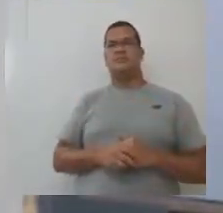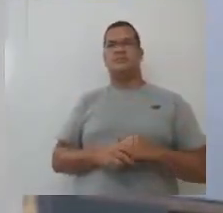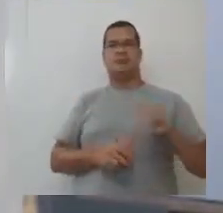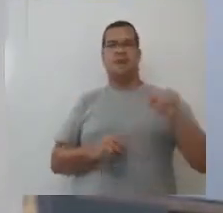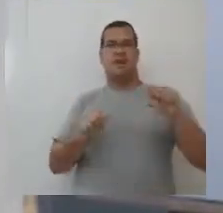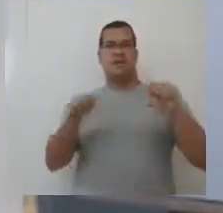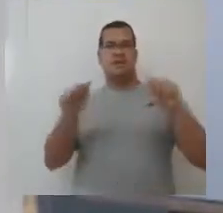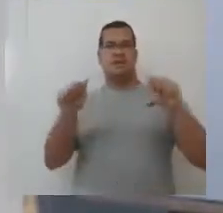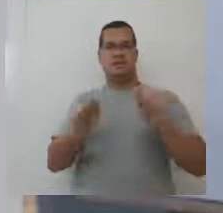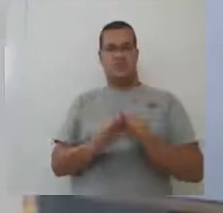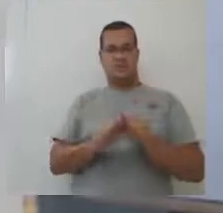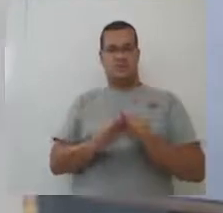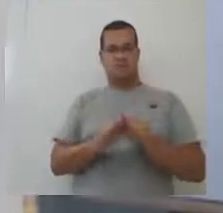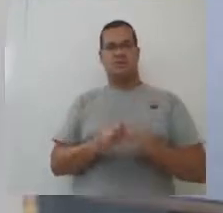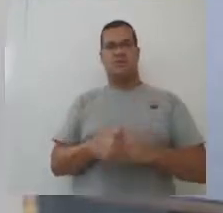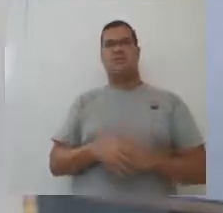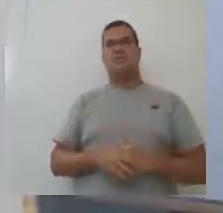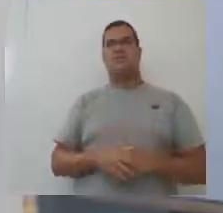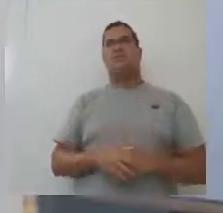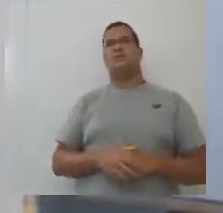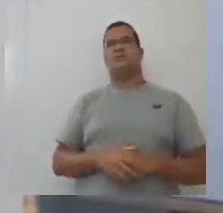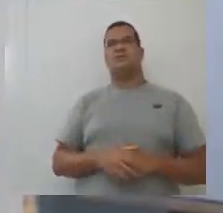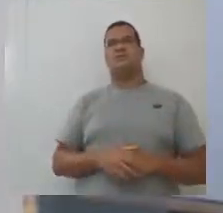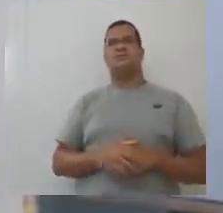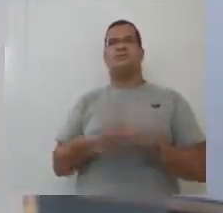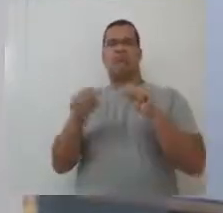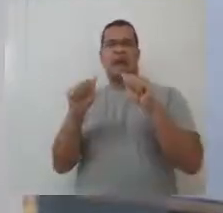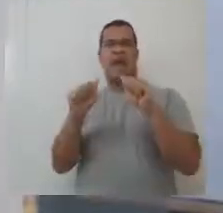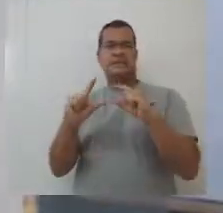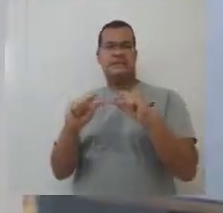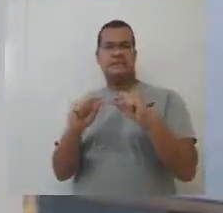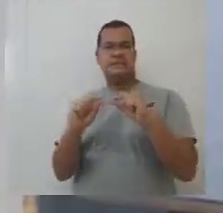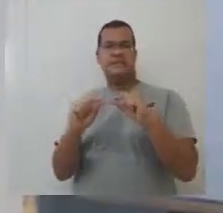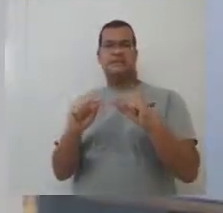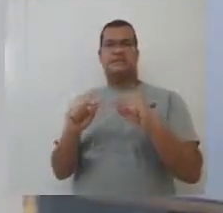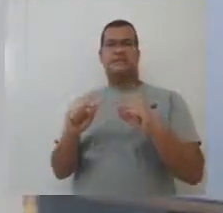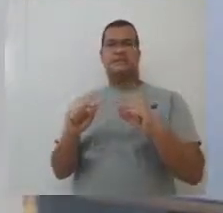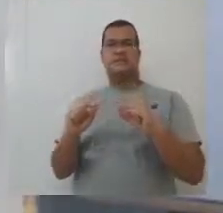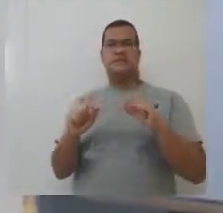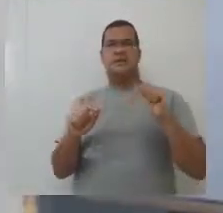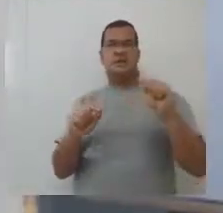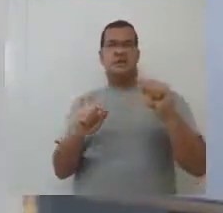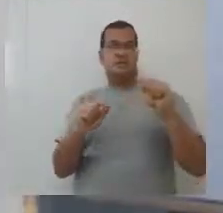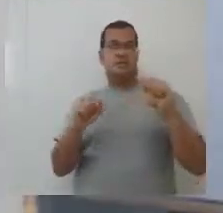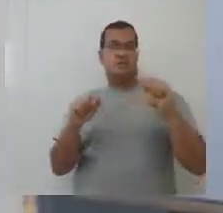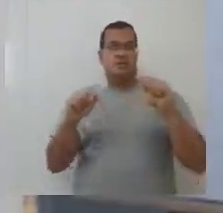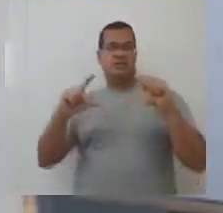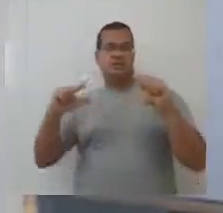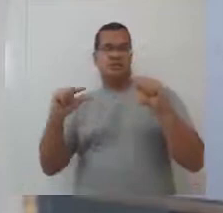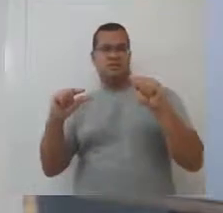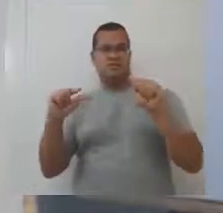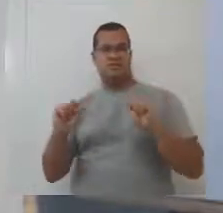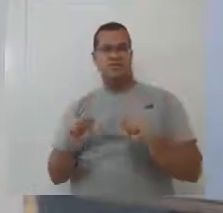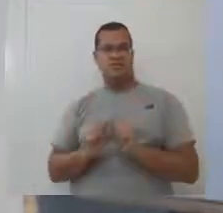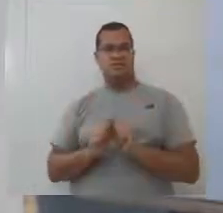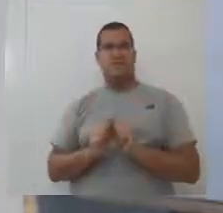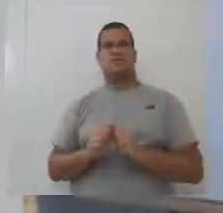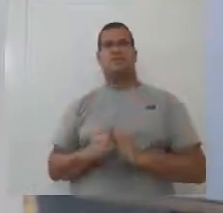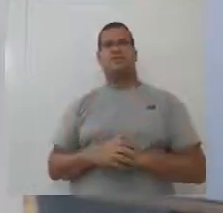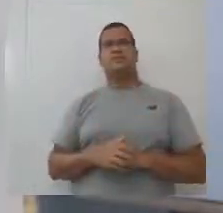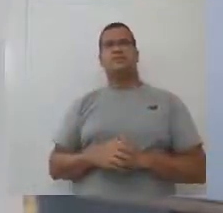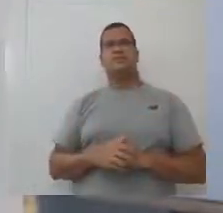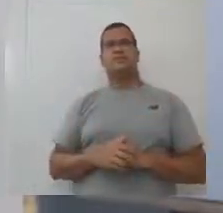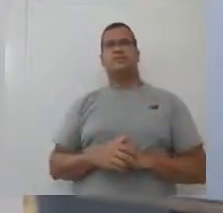dar azão. Ei, ó, azão com azinho vai dar azinho.